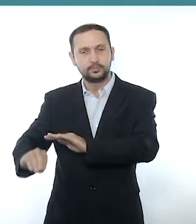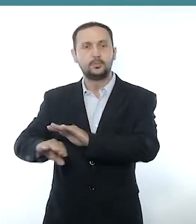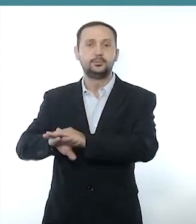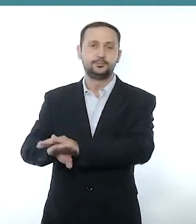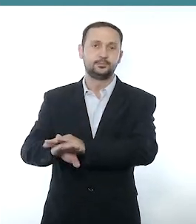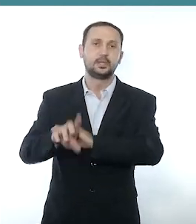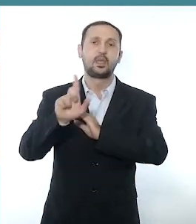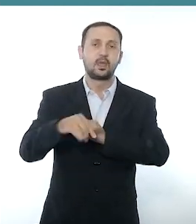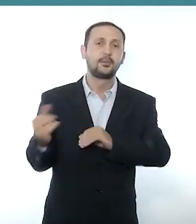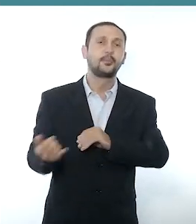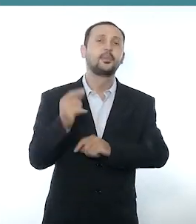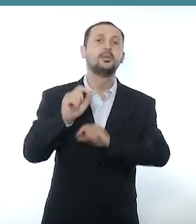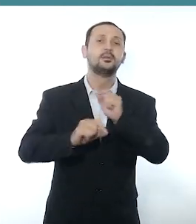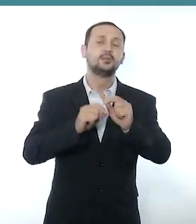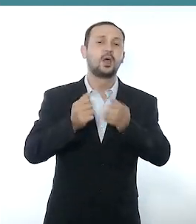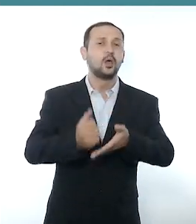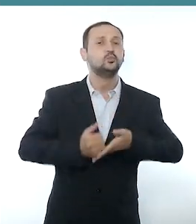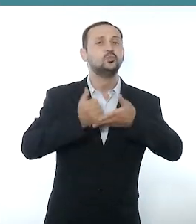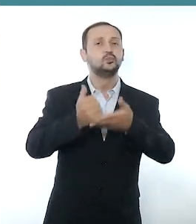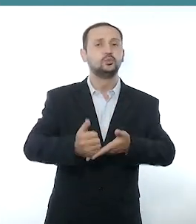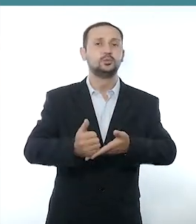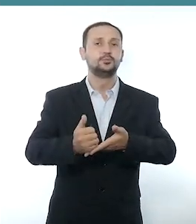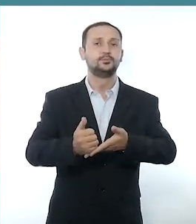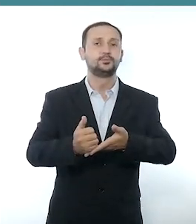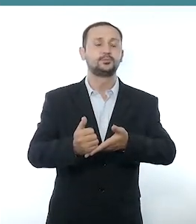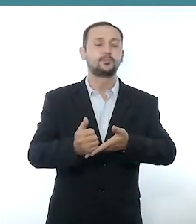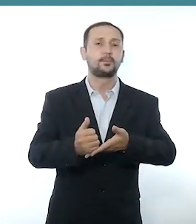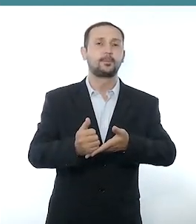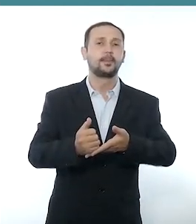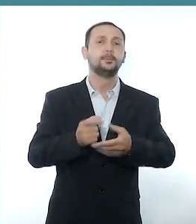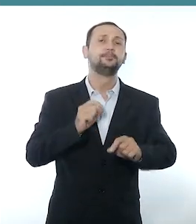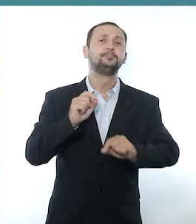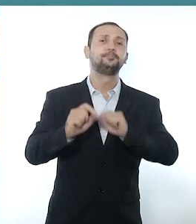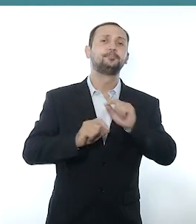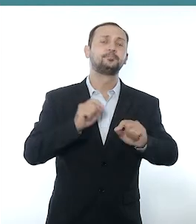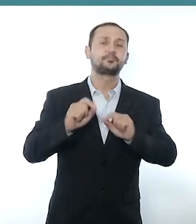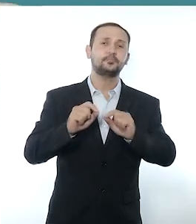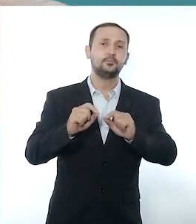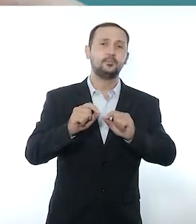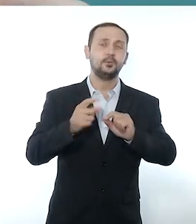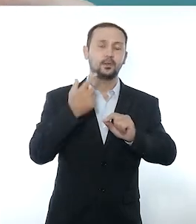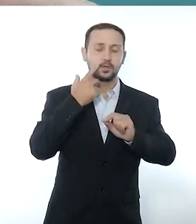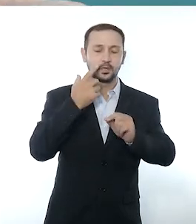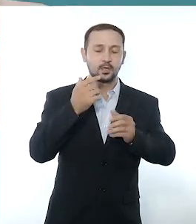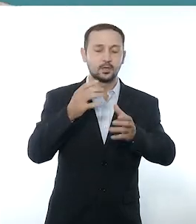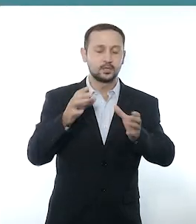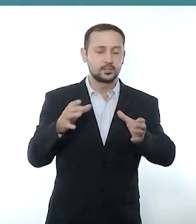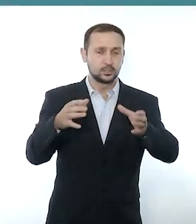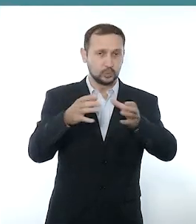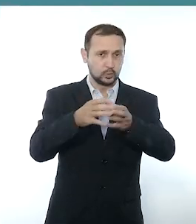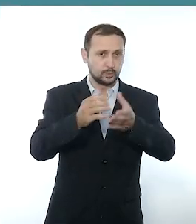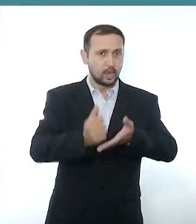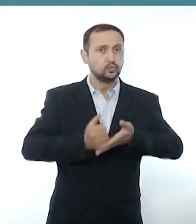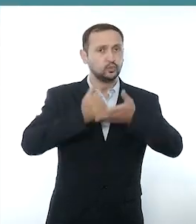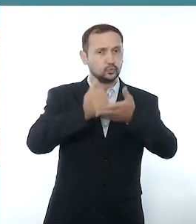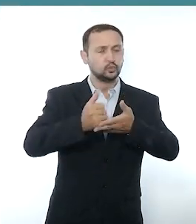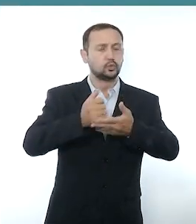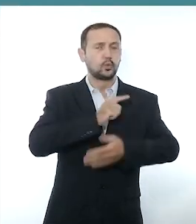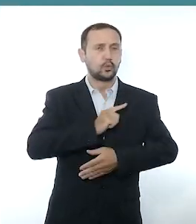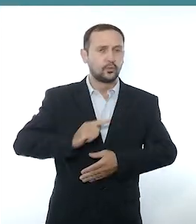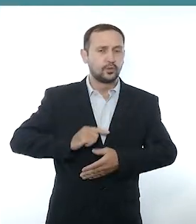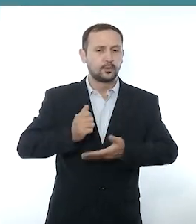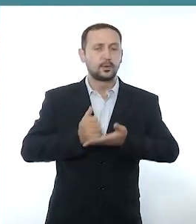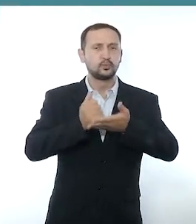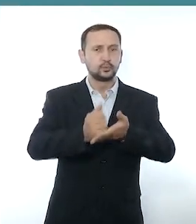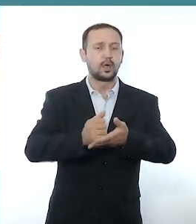muito importante na medida em que vai possibilitar, não é, que esse braço do governo tão importante na